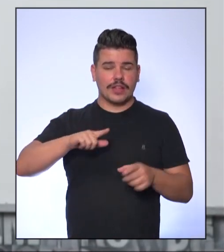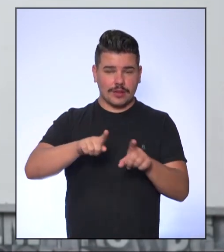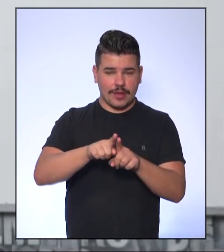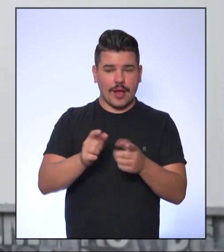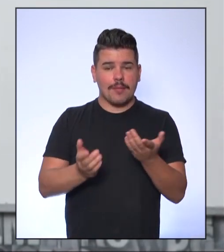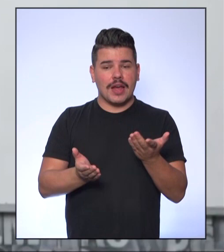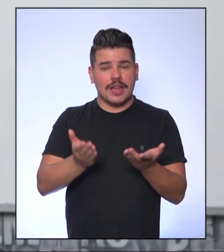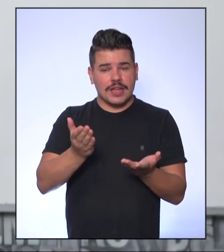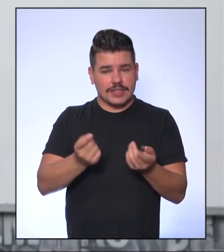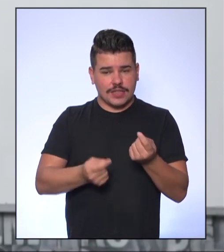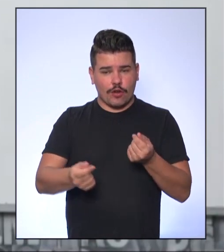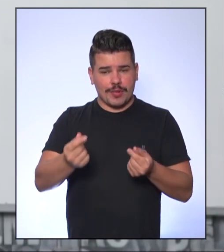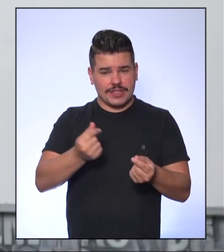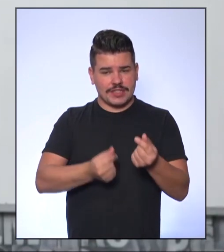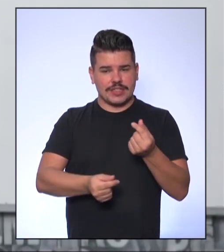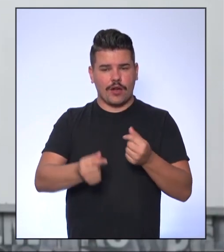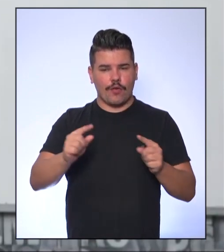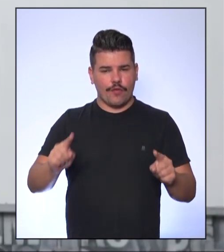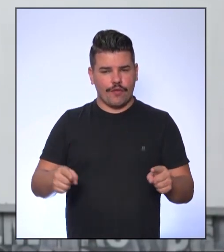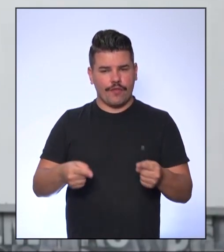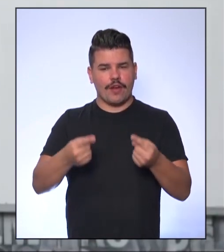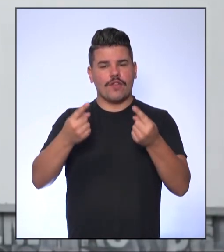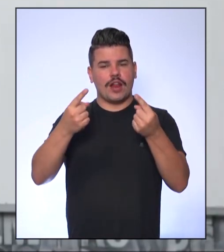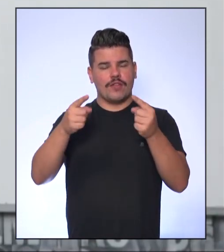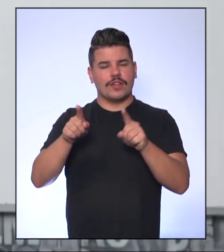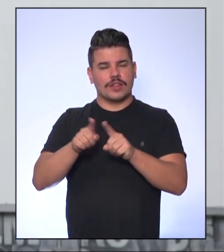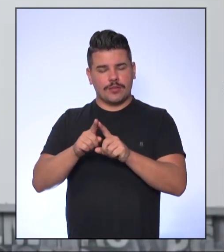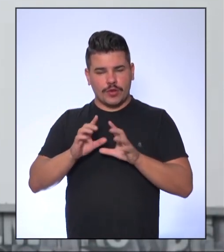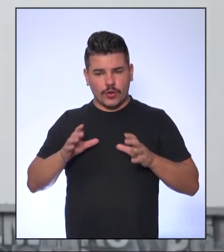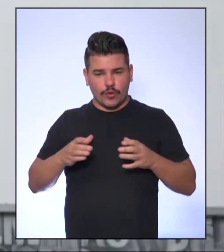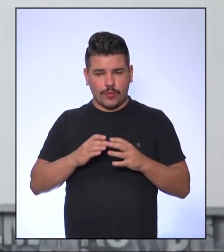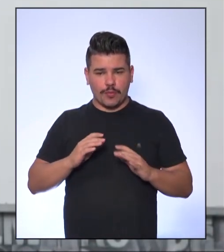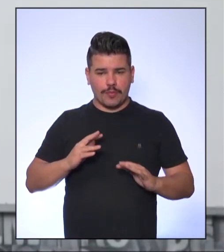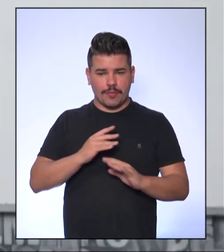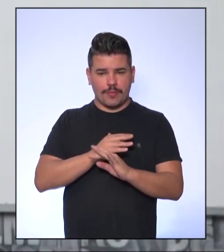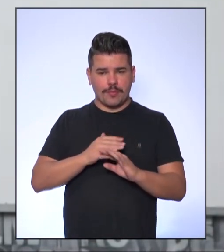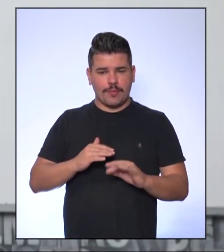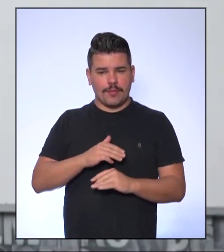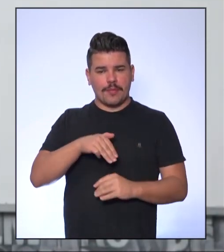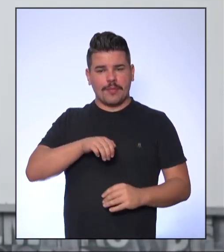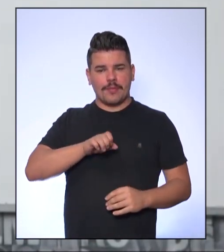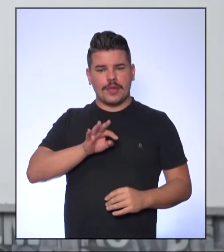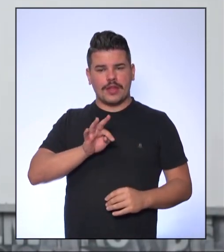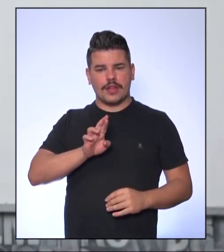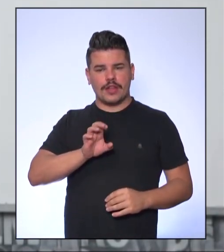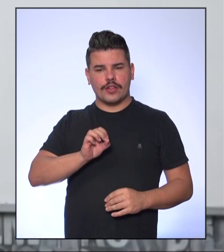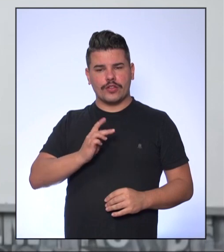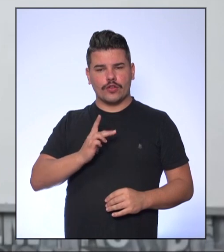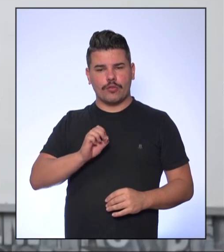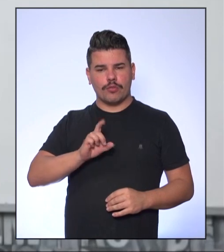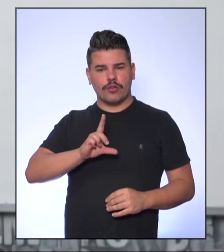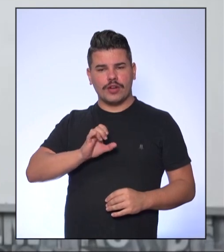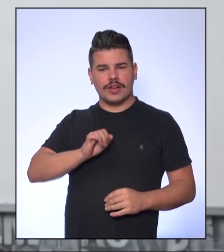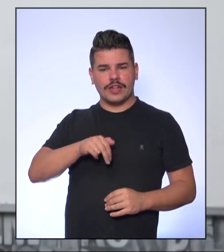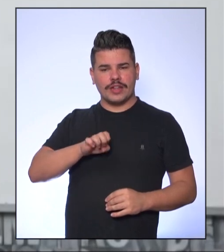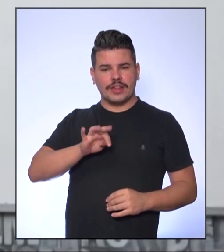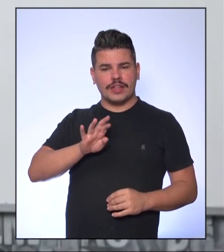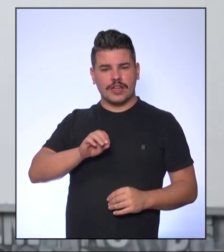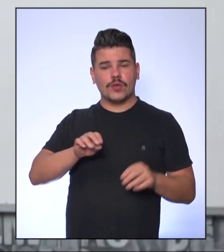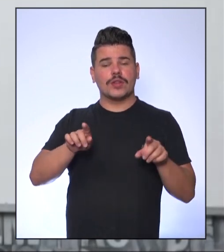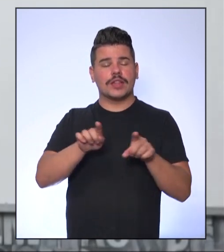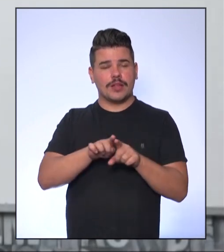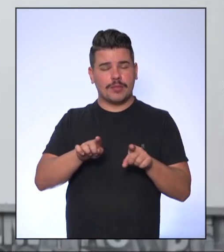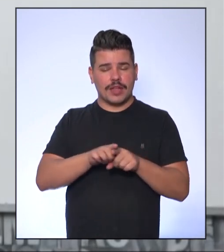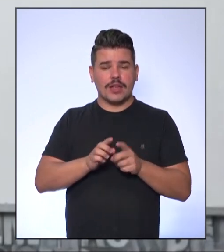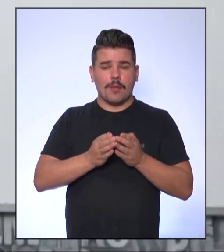favorável, a ideia do exclusivo metropolitano. Nós teremos aqui a expansão comercial